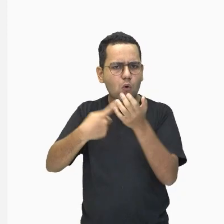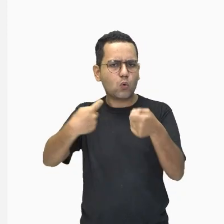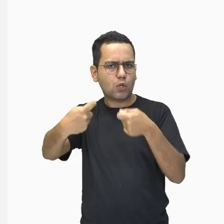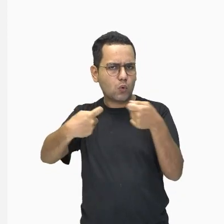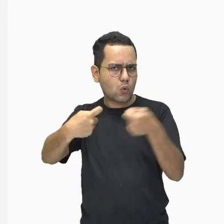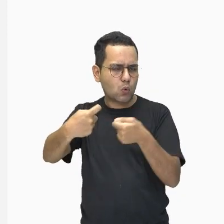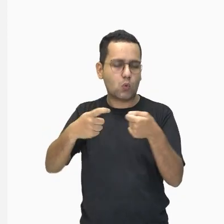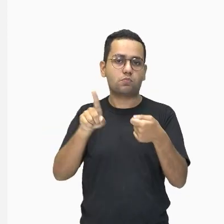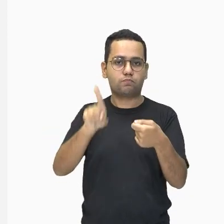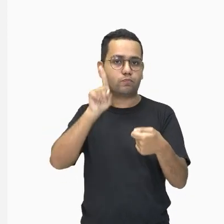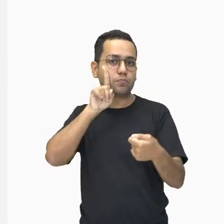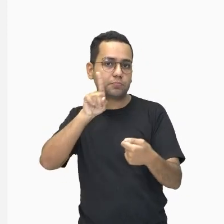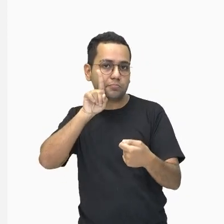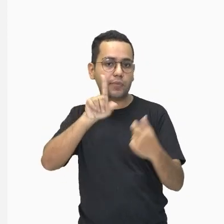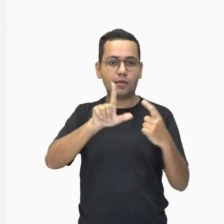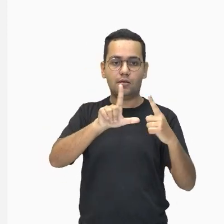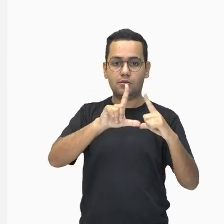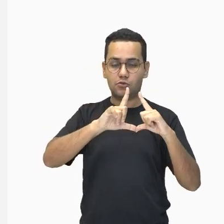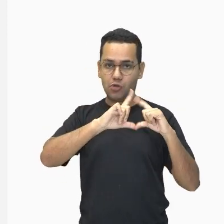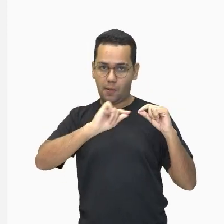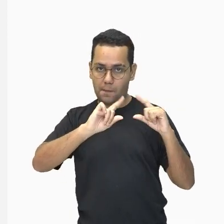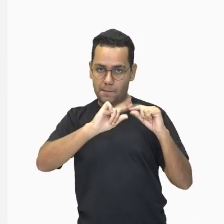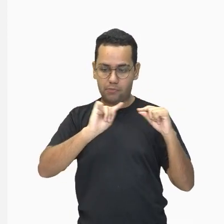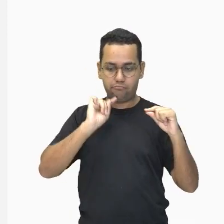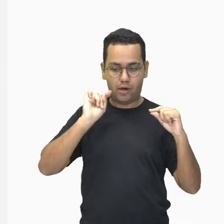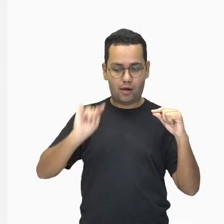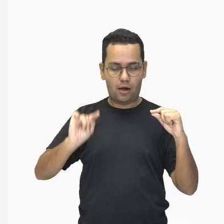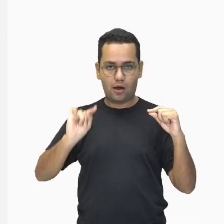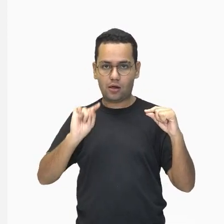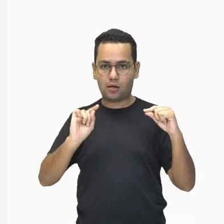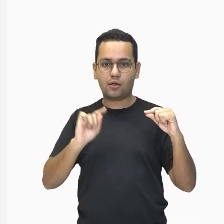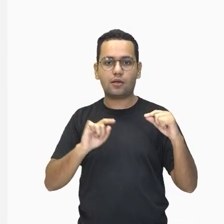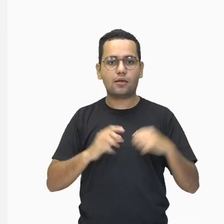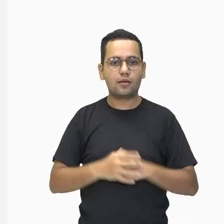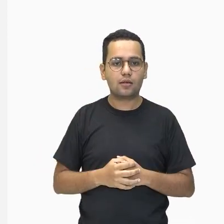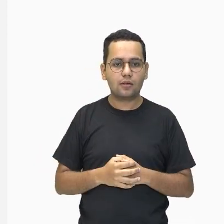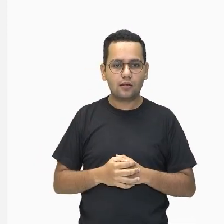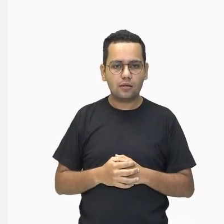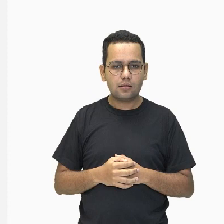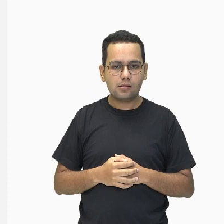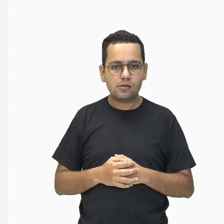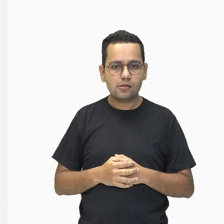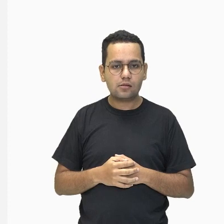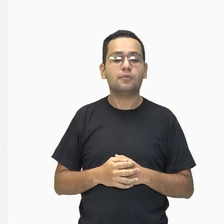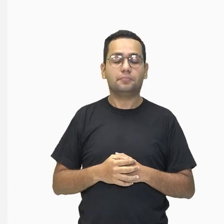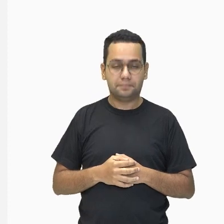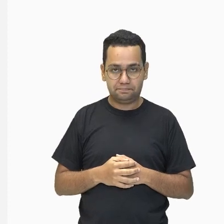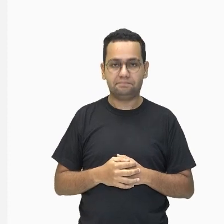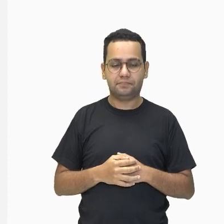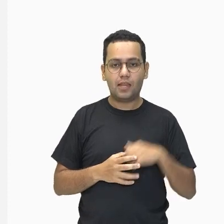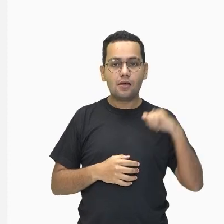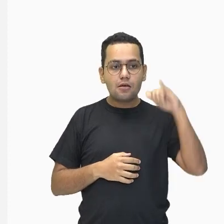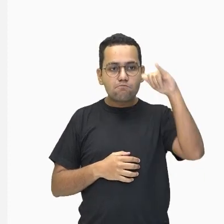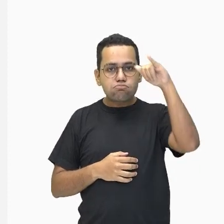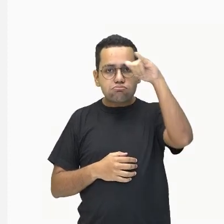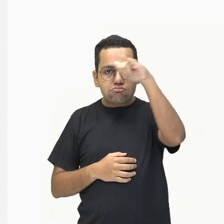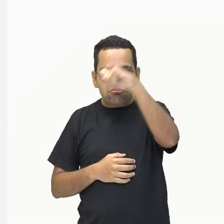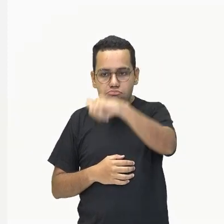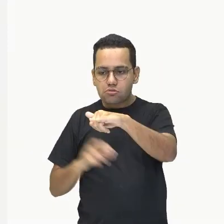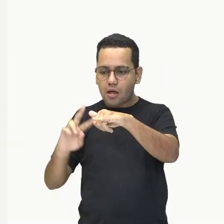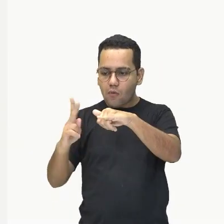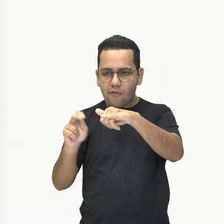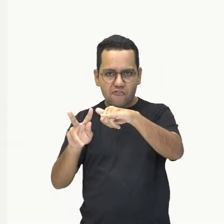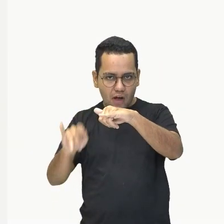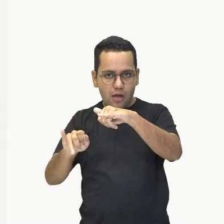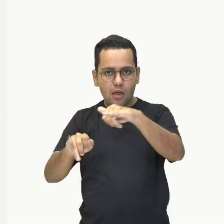Japão, este último bombardeou a base naval de Pearl Harbor, no Havaí. Bombardeio de Pearl